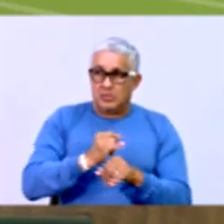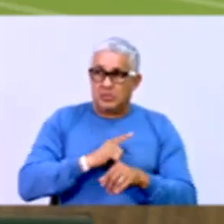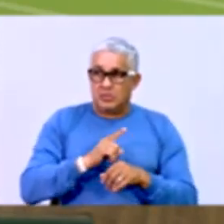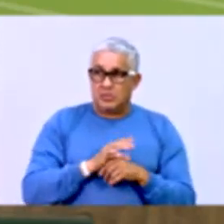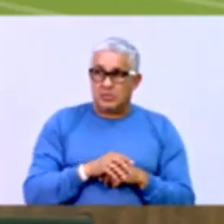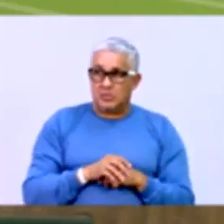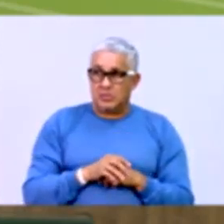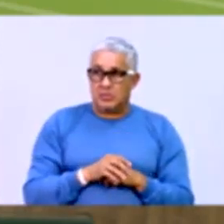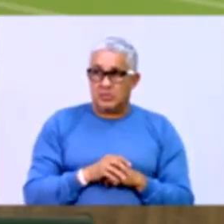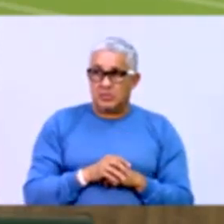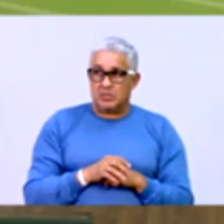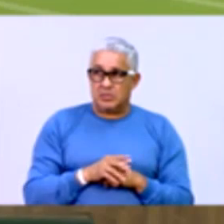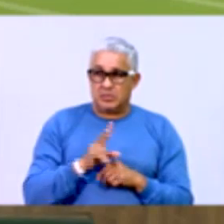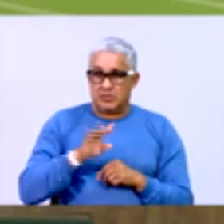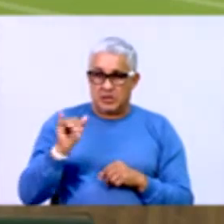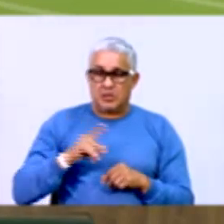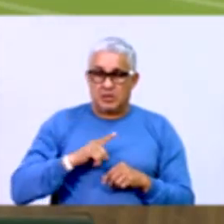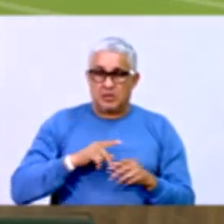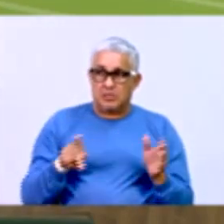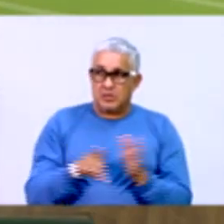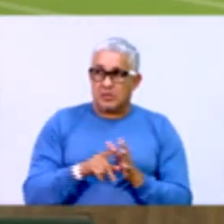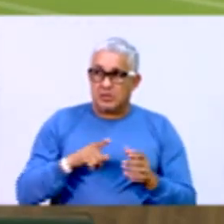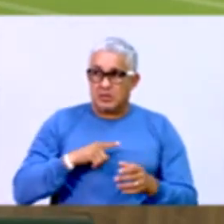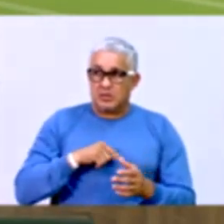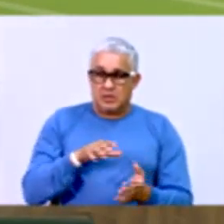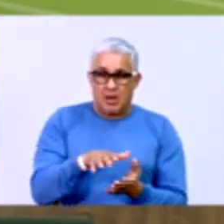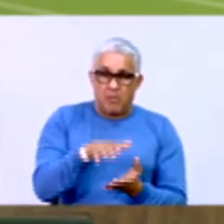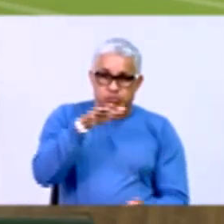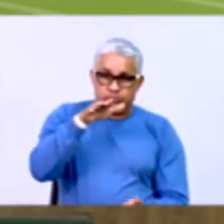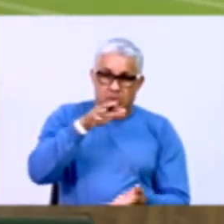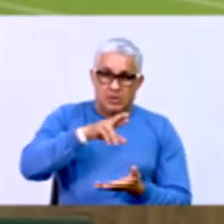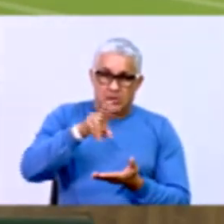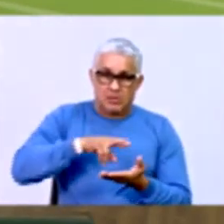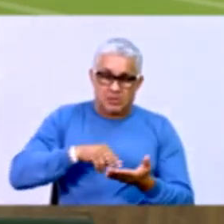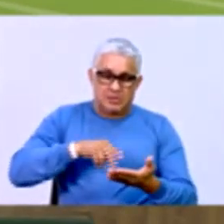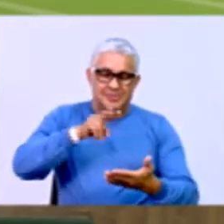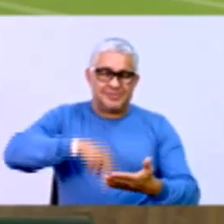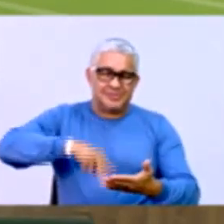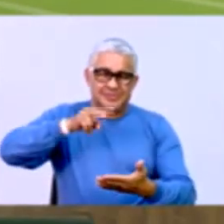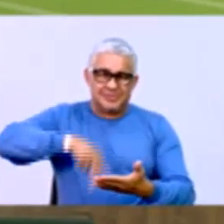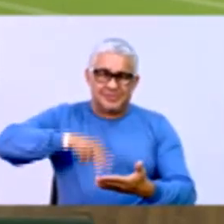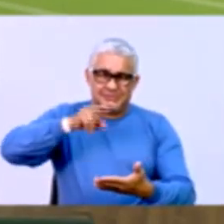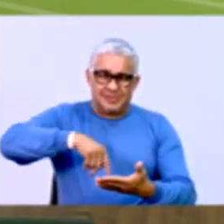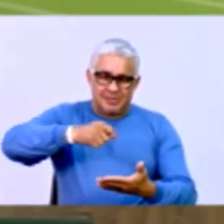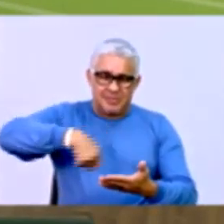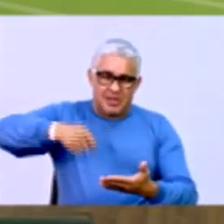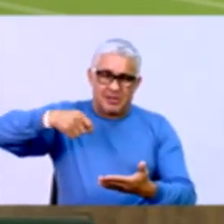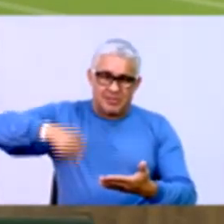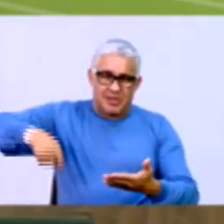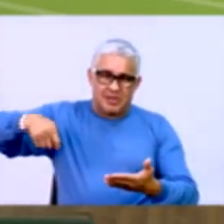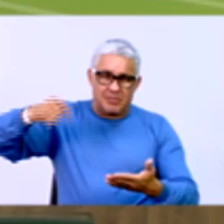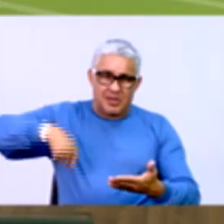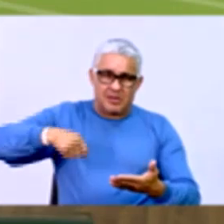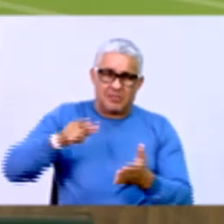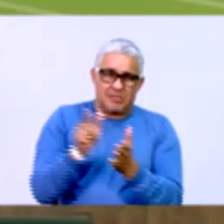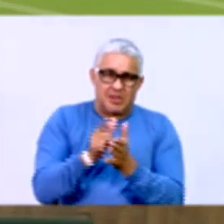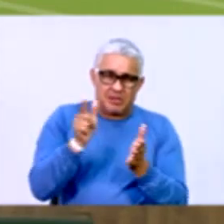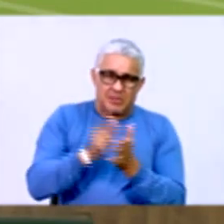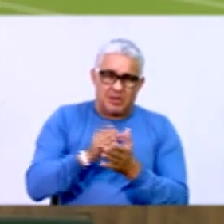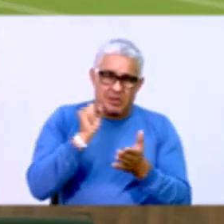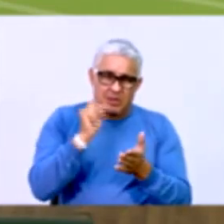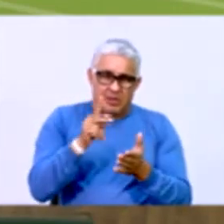BI deles, né, mas até um tempo atrás eles tinham aqueles relatórios e ficavam analisando, o auditor dando tique em página para ver se está tudo ok,